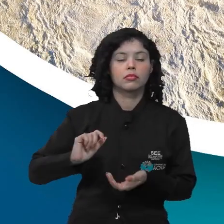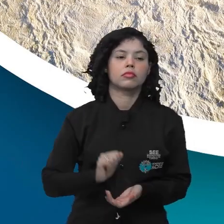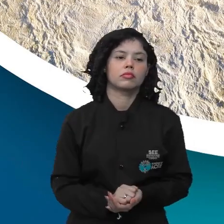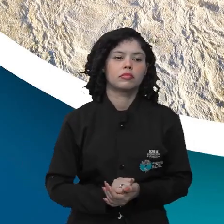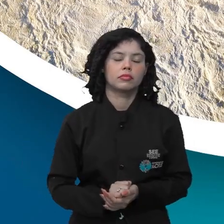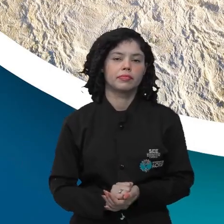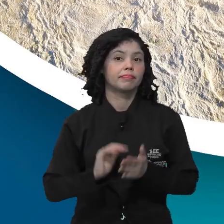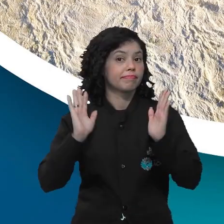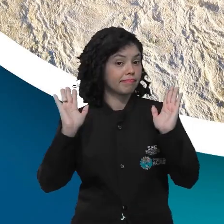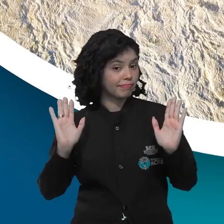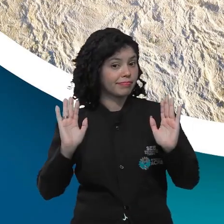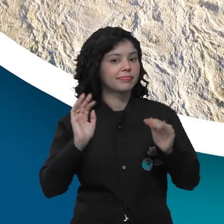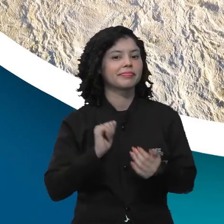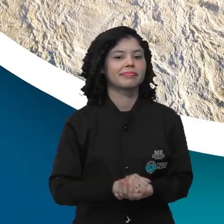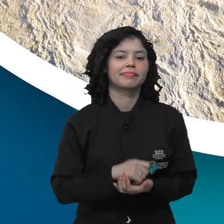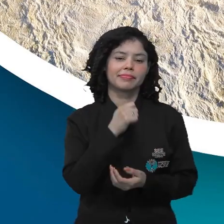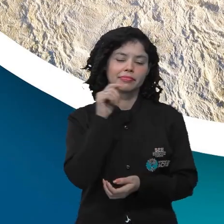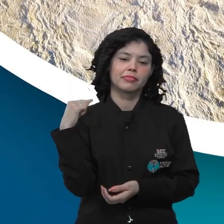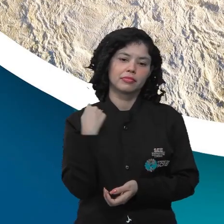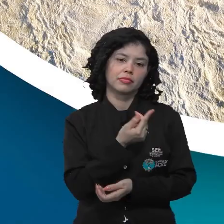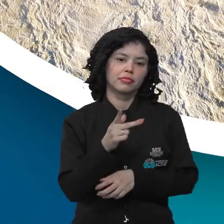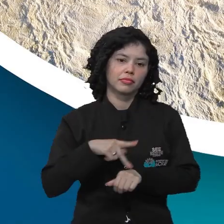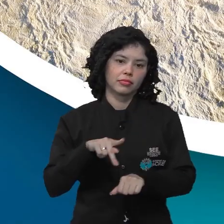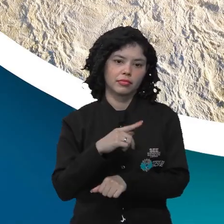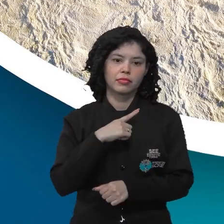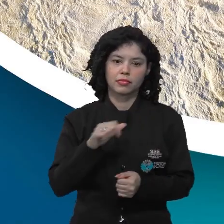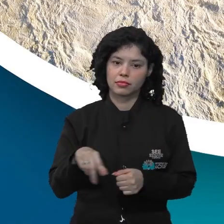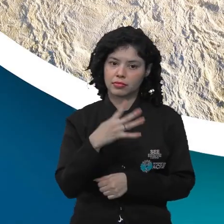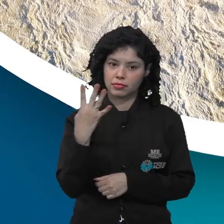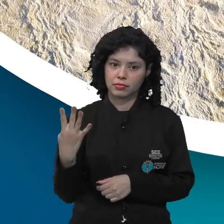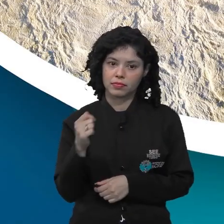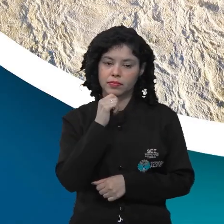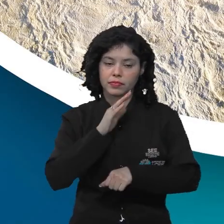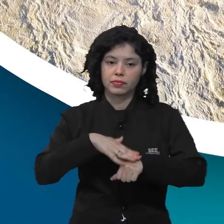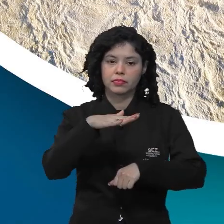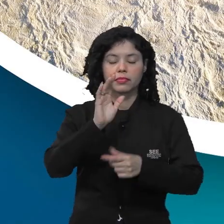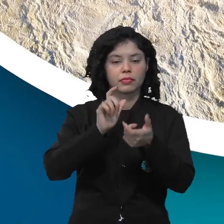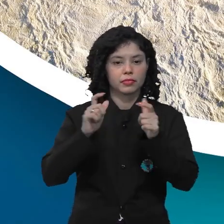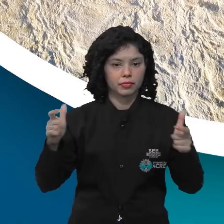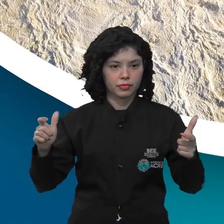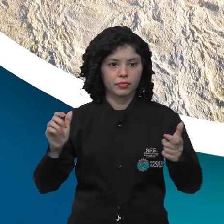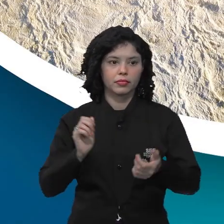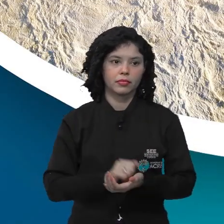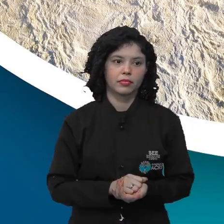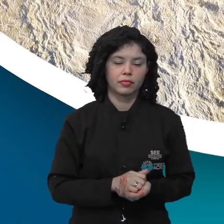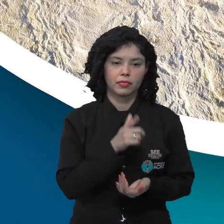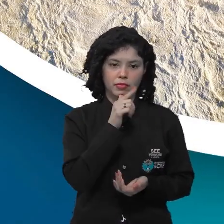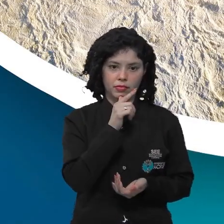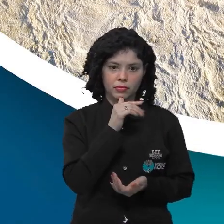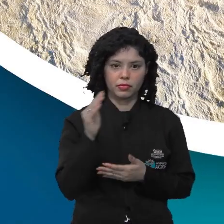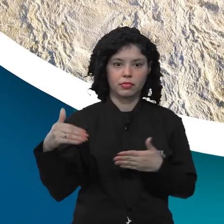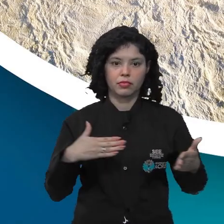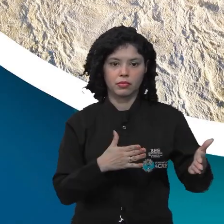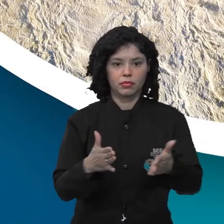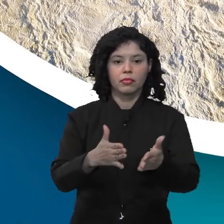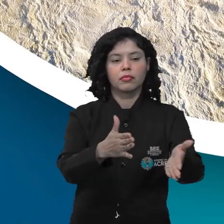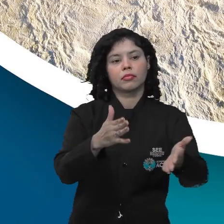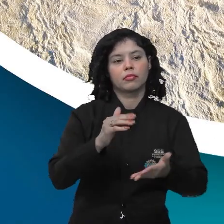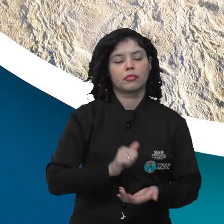né? Graças a Deus, no nosso país aí a gente tem uma quantidade, né, gigantesca de águas, de